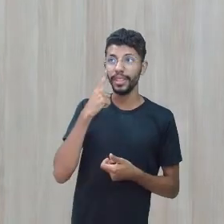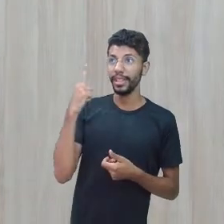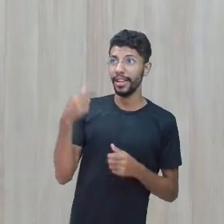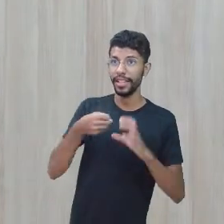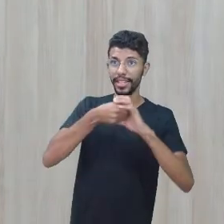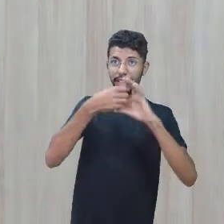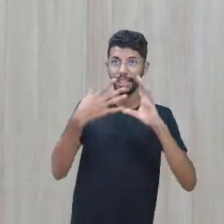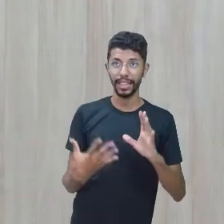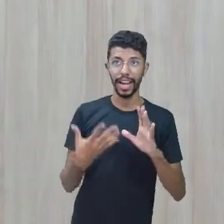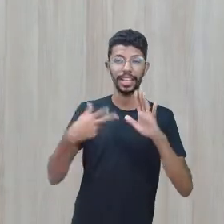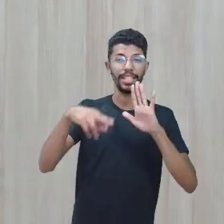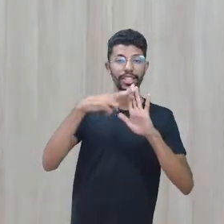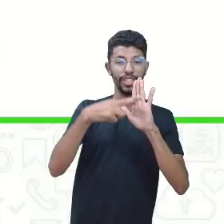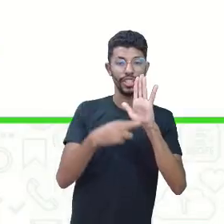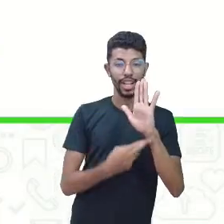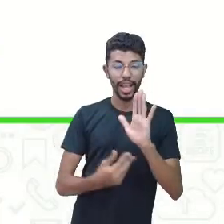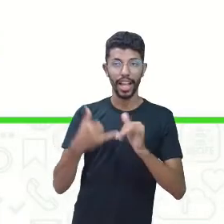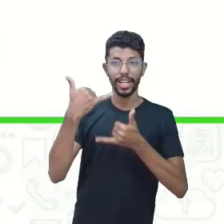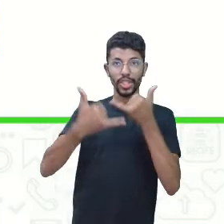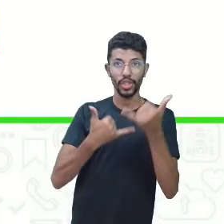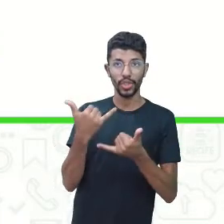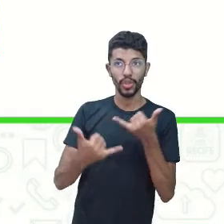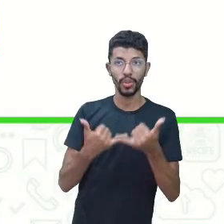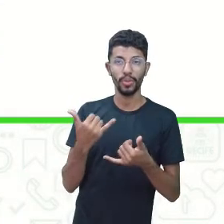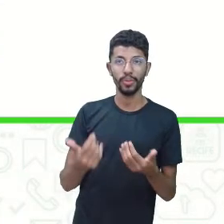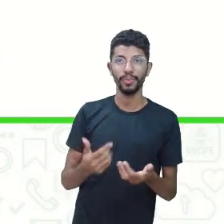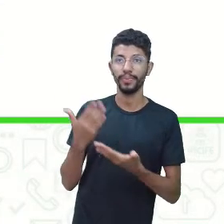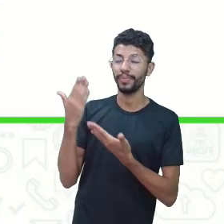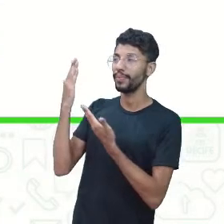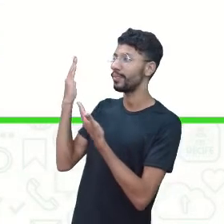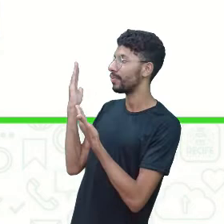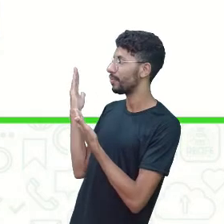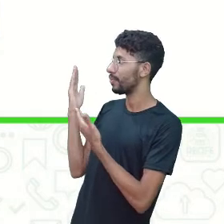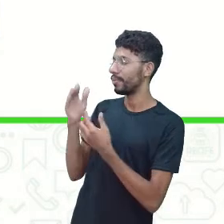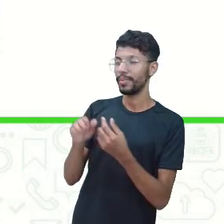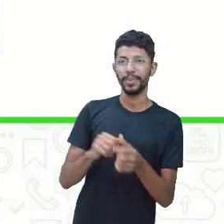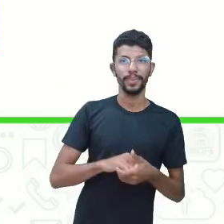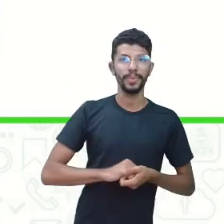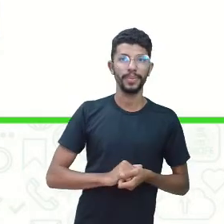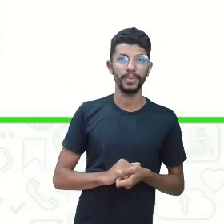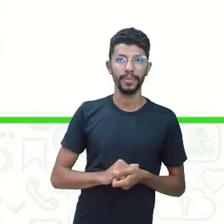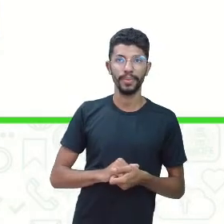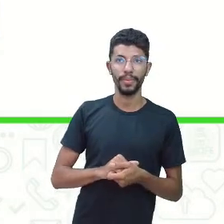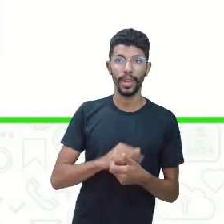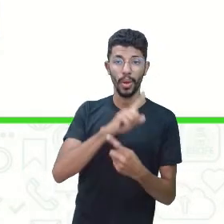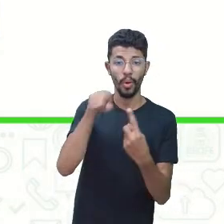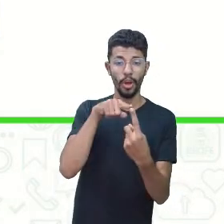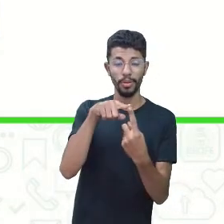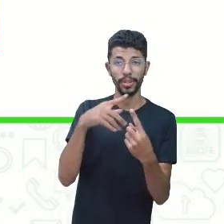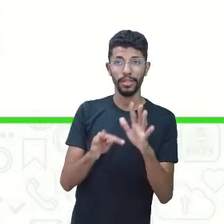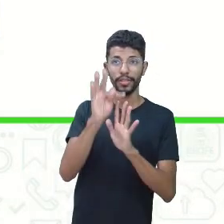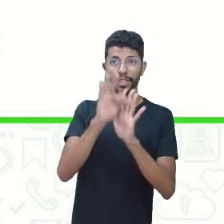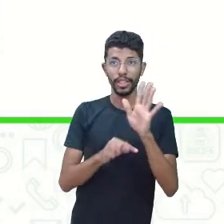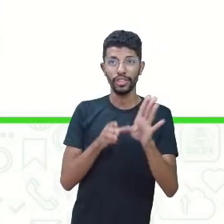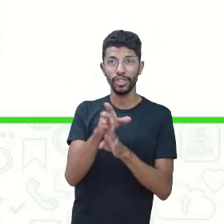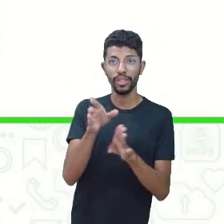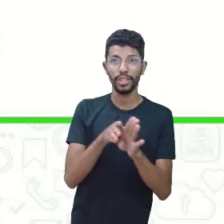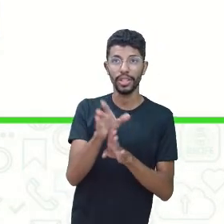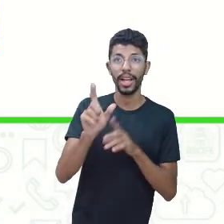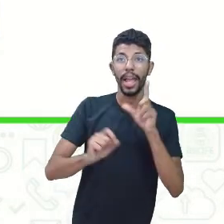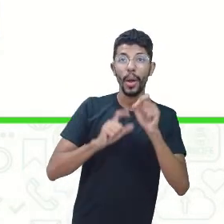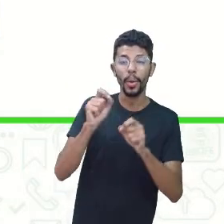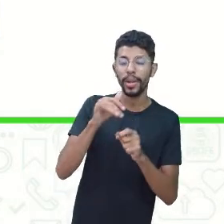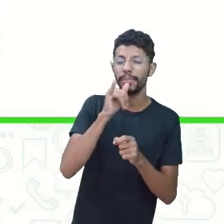Característica das regras de jogo. A finalidade do texto instrucional é